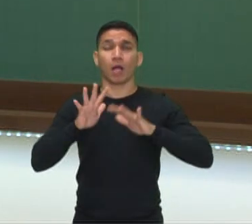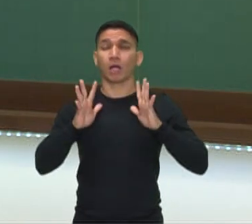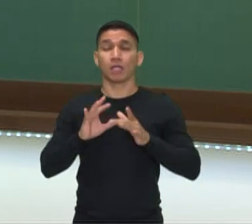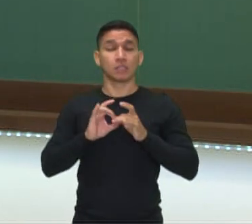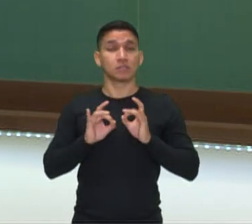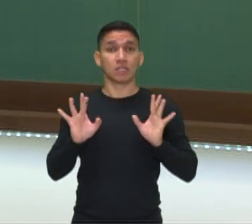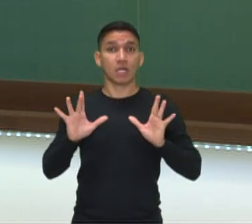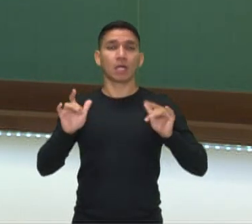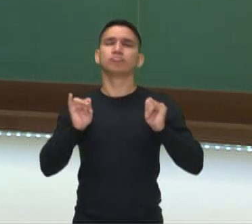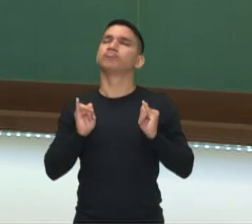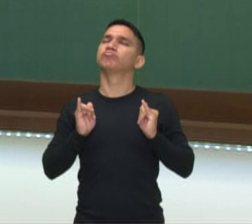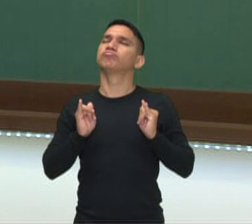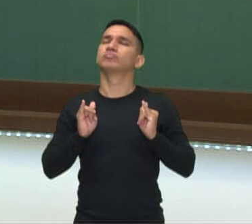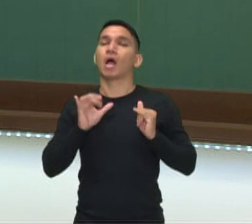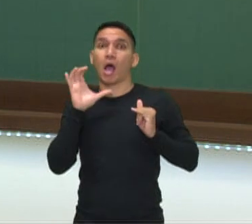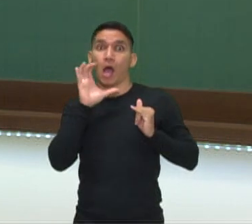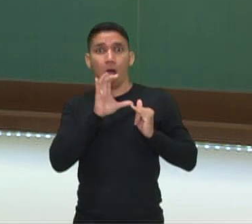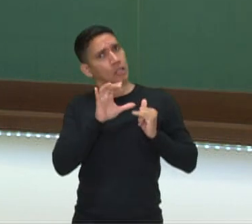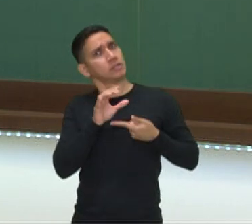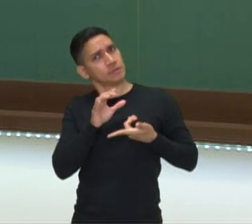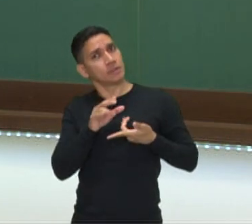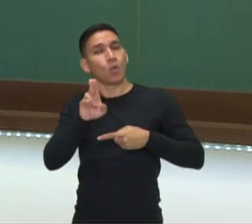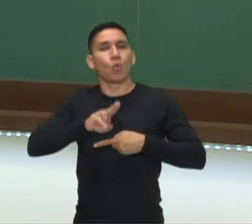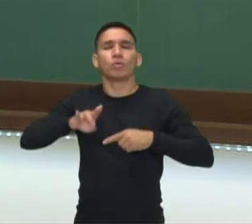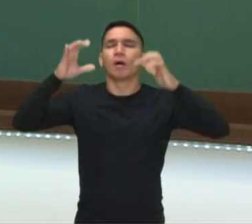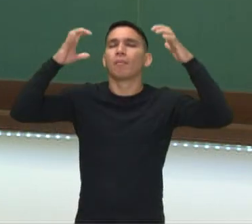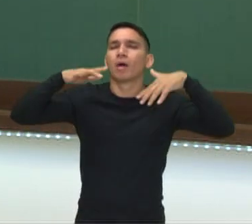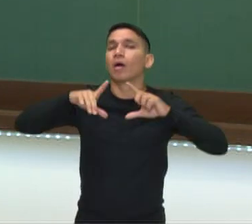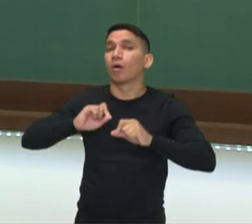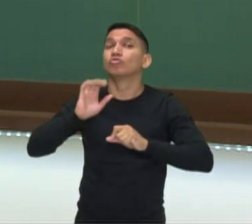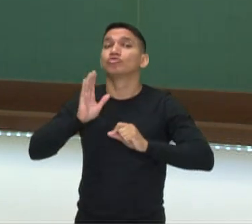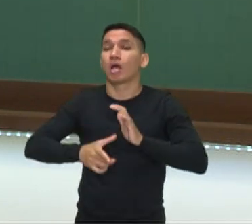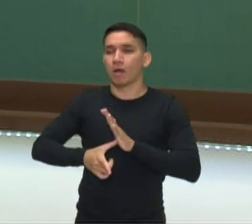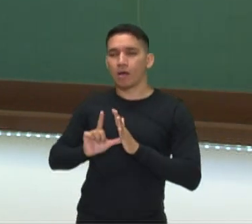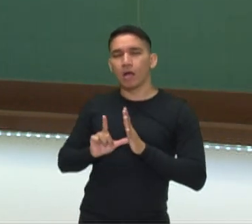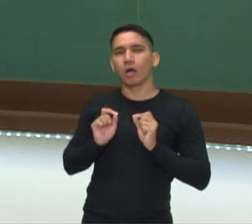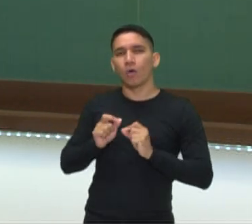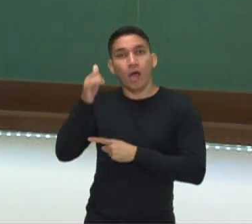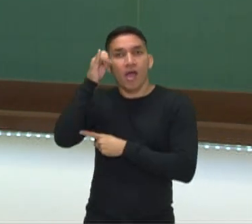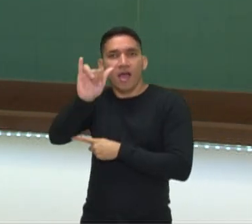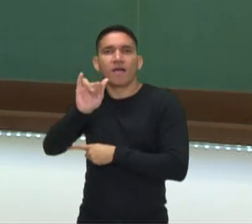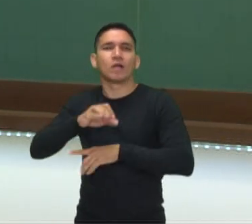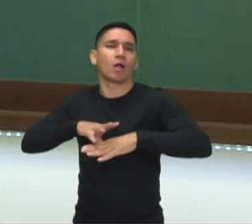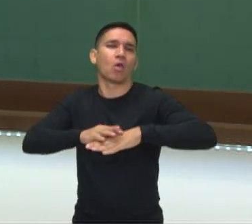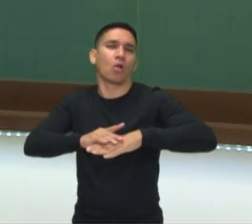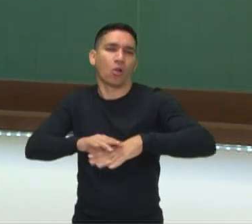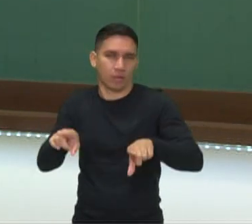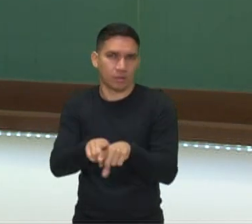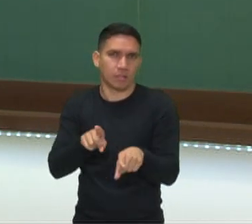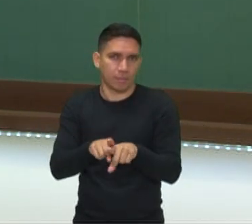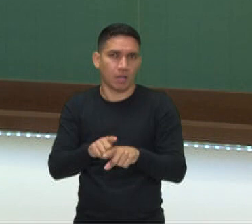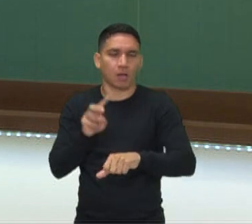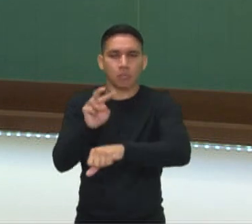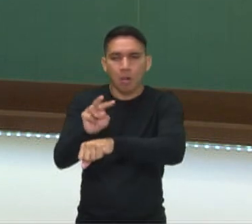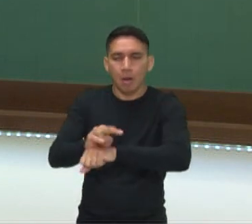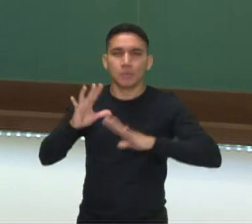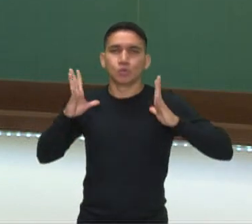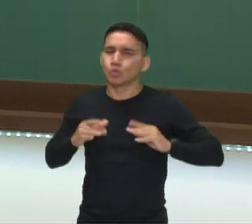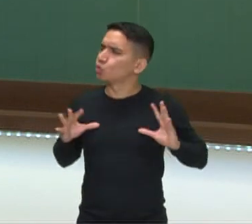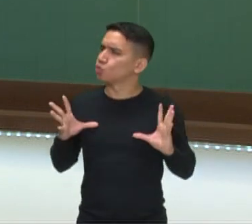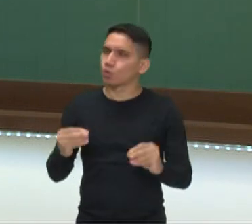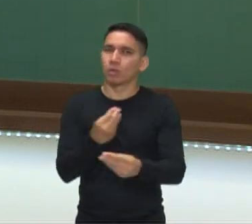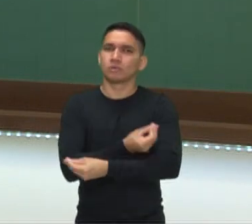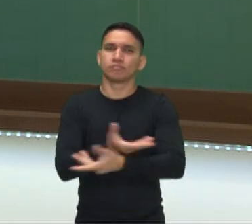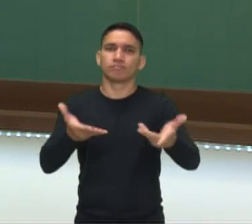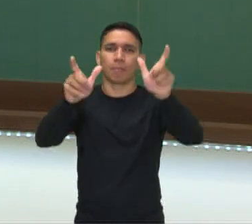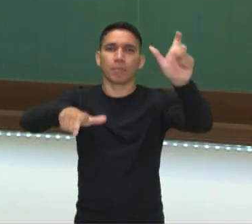um banho quente, inclusive. E esse banho era uma coisa que já preventiva exatamente a cidade das doenças, trazendo essa questão da higiene para todo o povo,